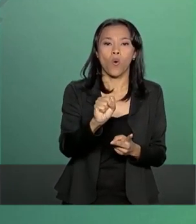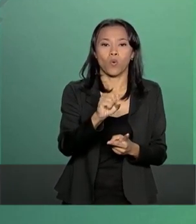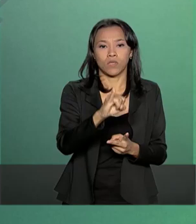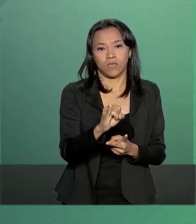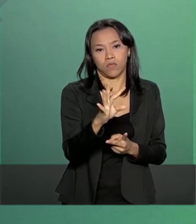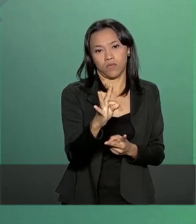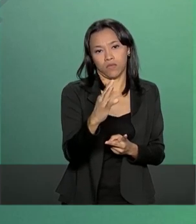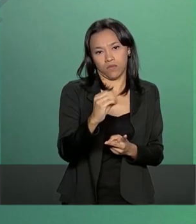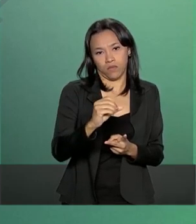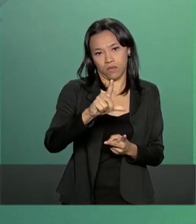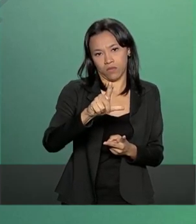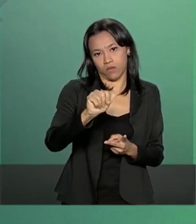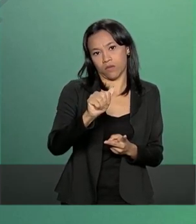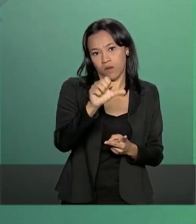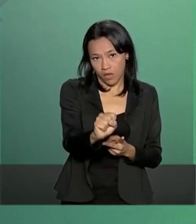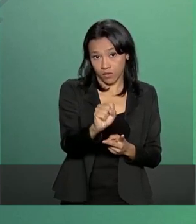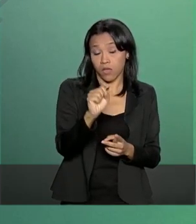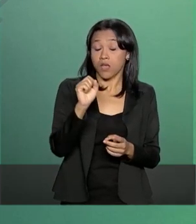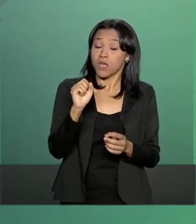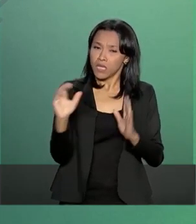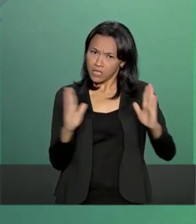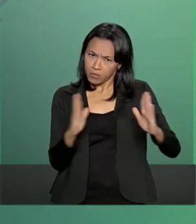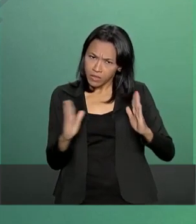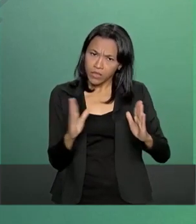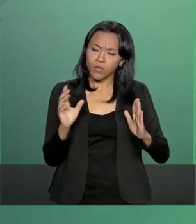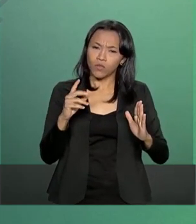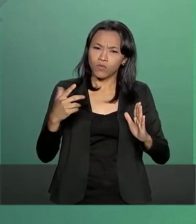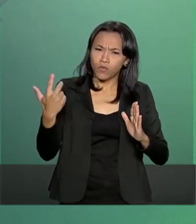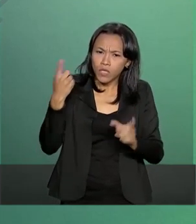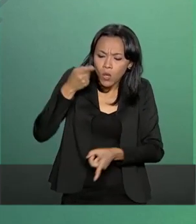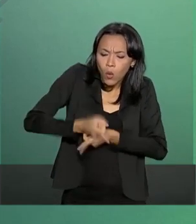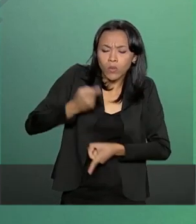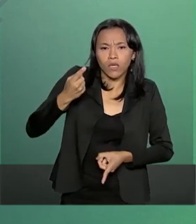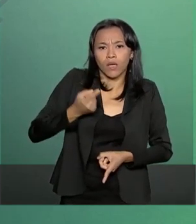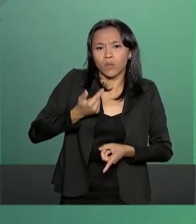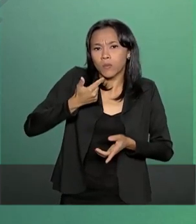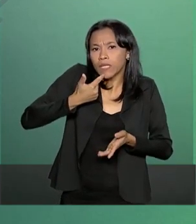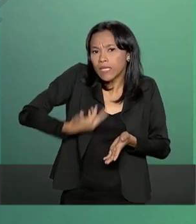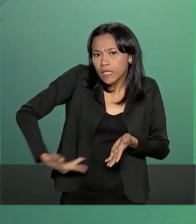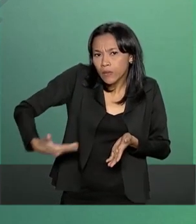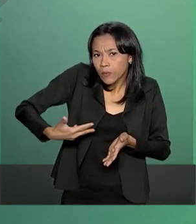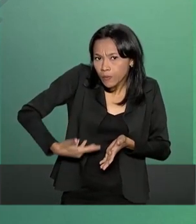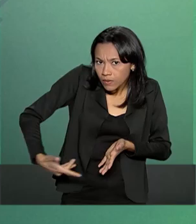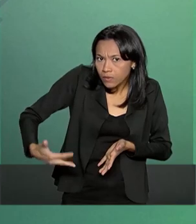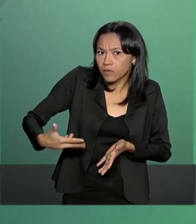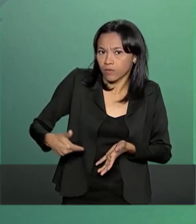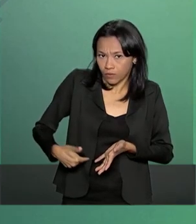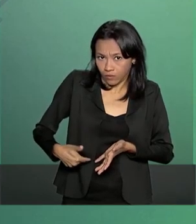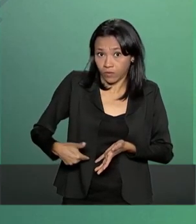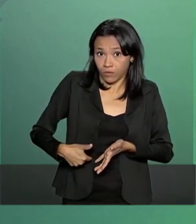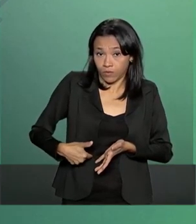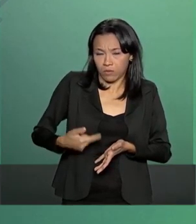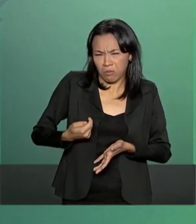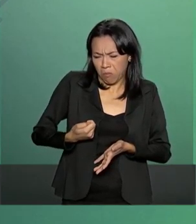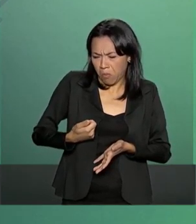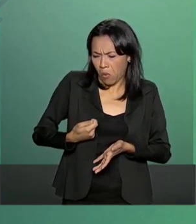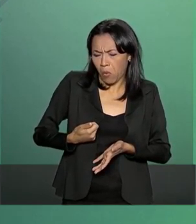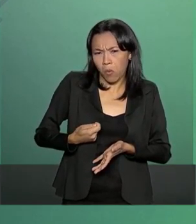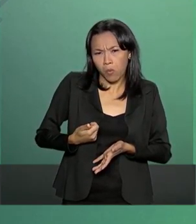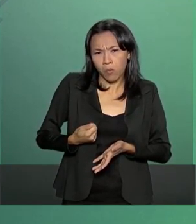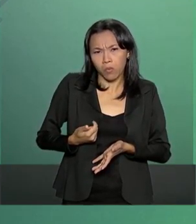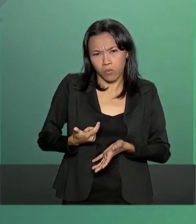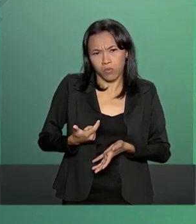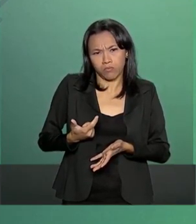foi identificada uma coleção líquida que foi drenada com exteriorização de um líquido pouco